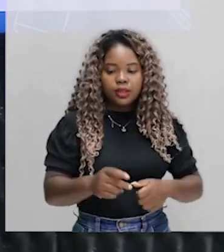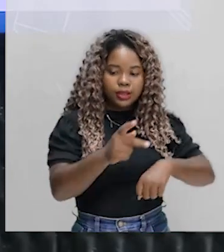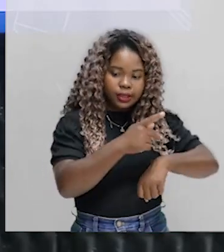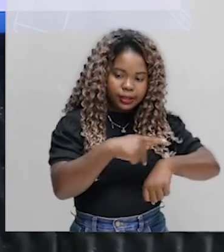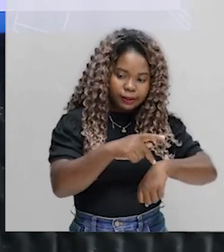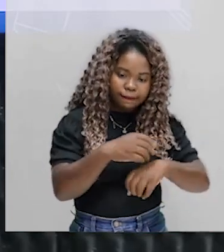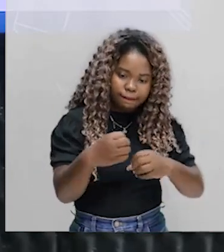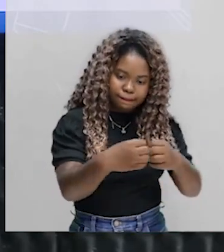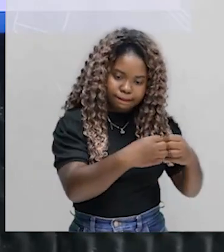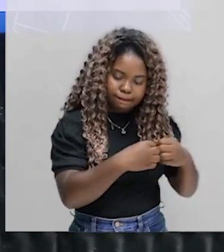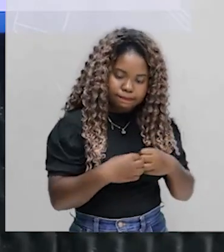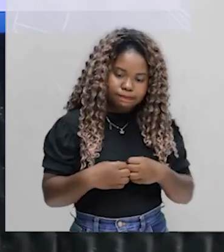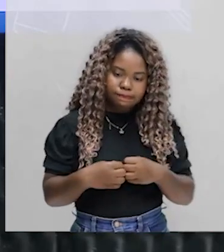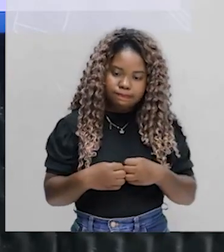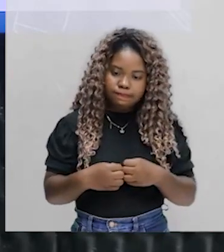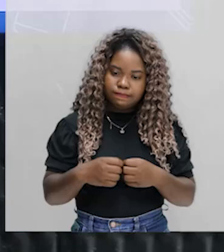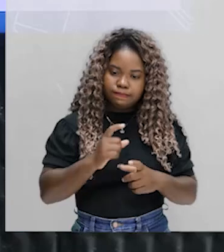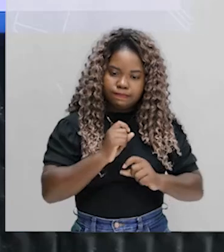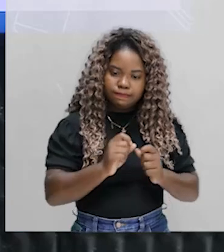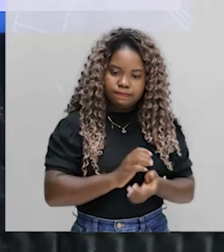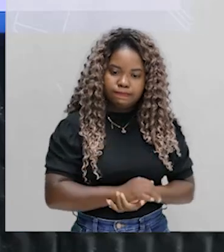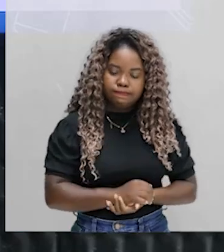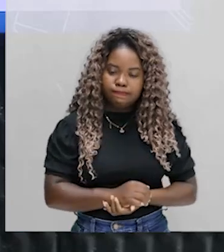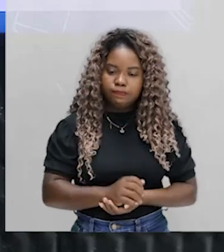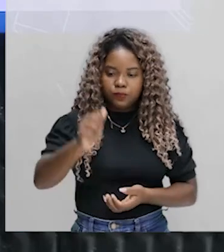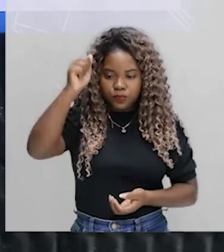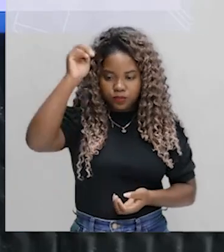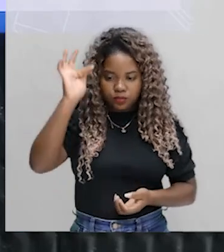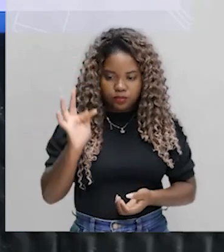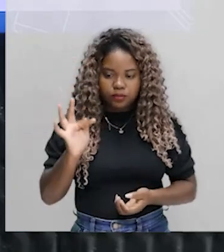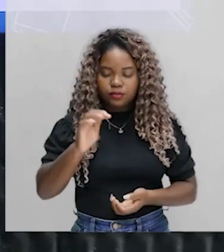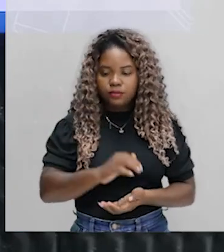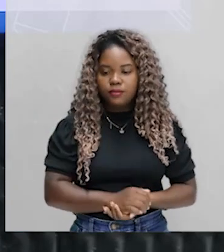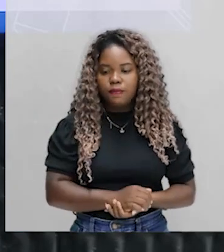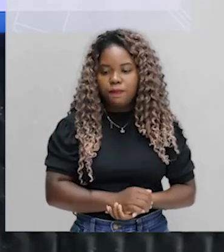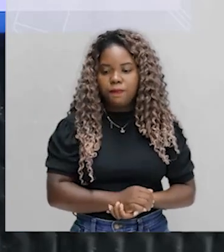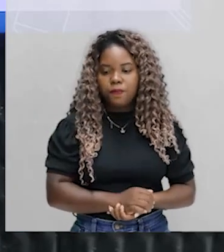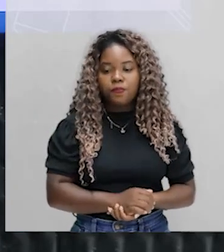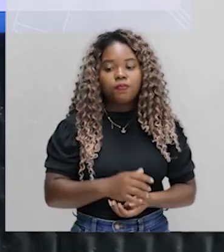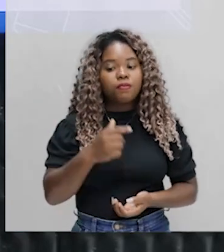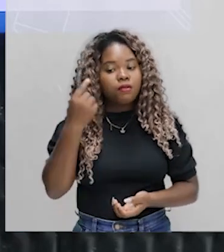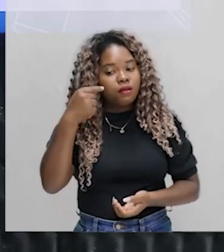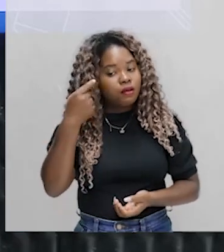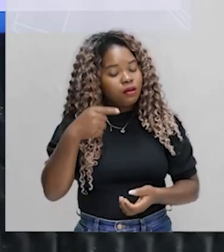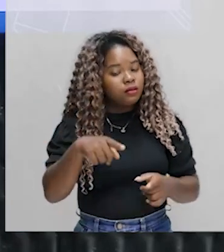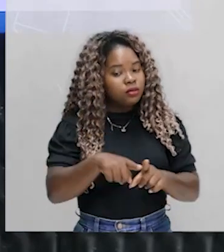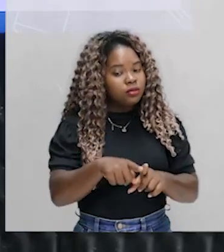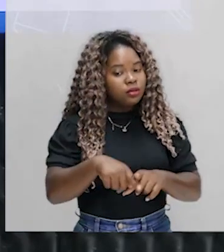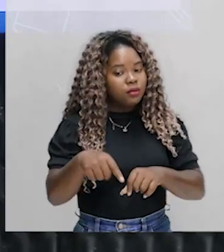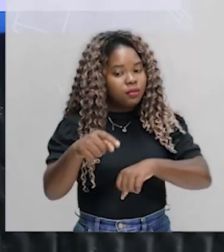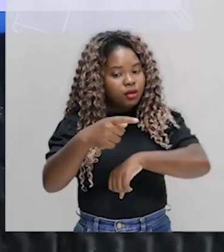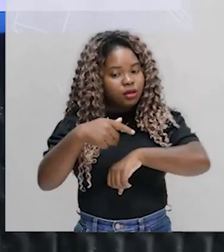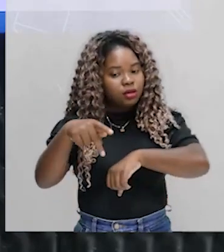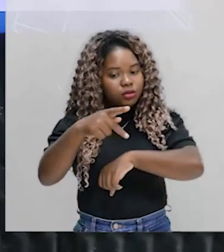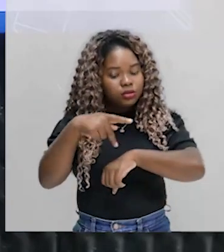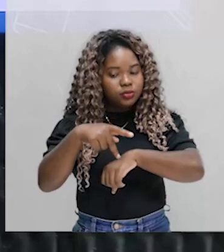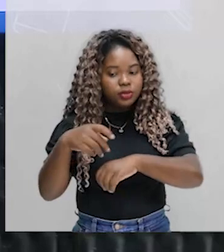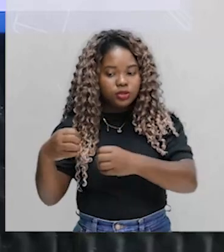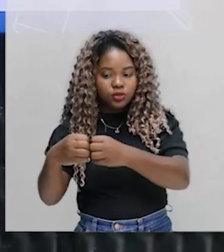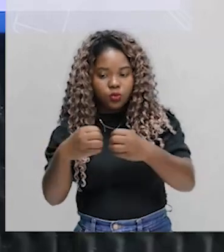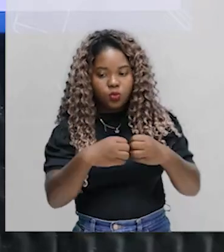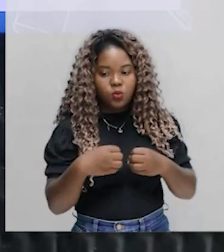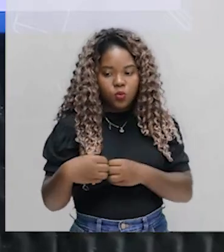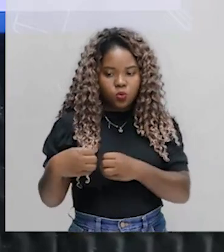países ali próximos, eu tenho um país na África, tá, que fala o espanhol, e os países que são próximos da